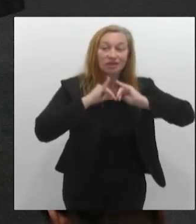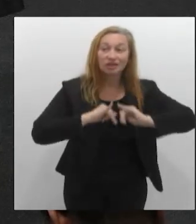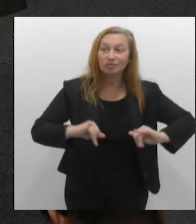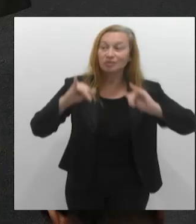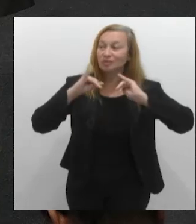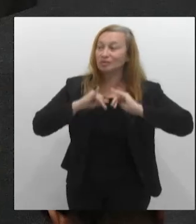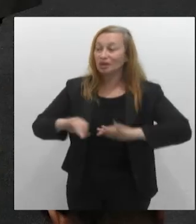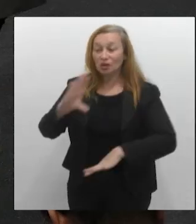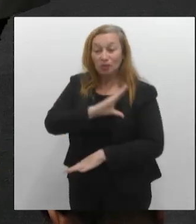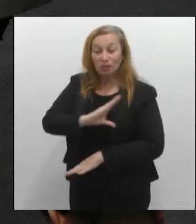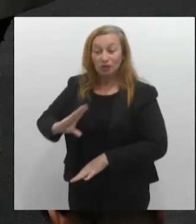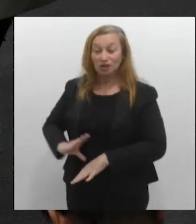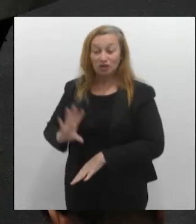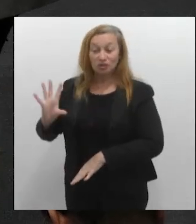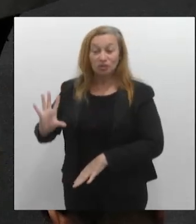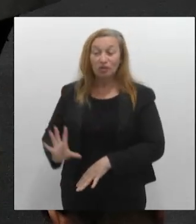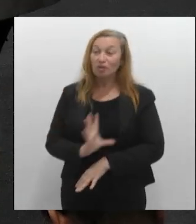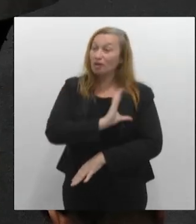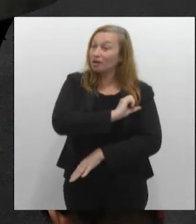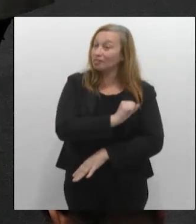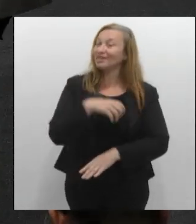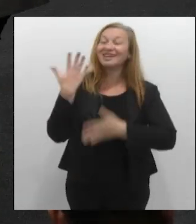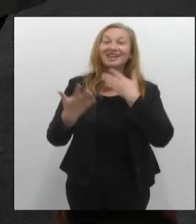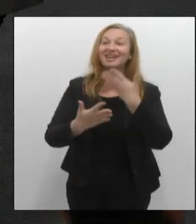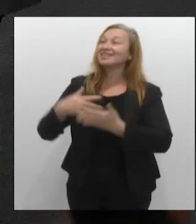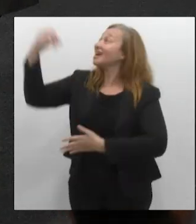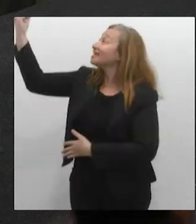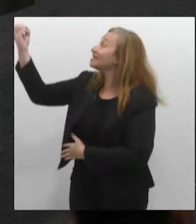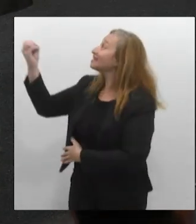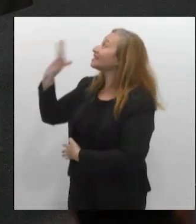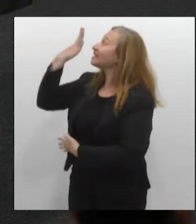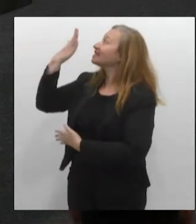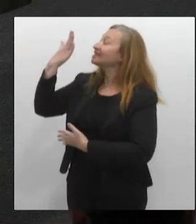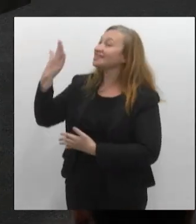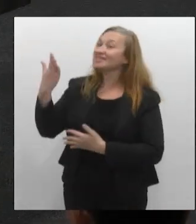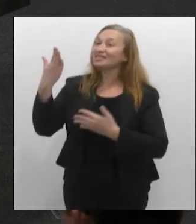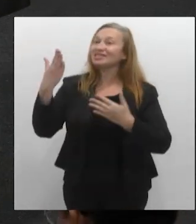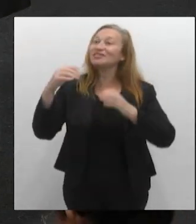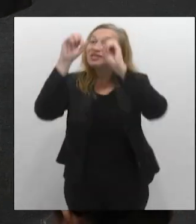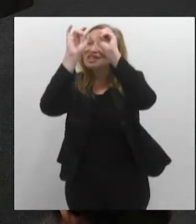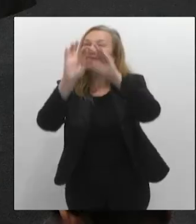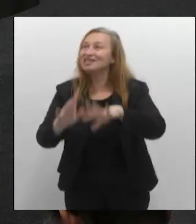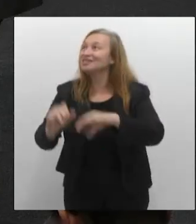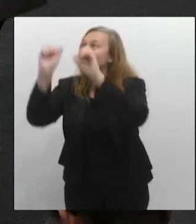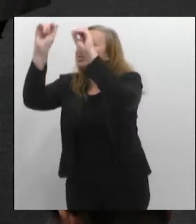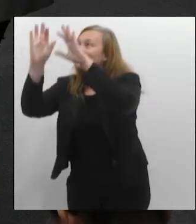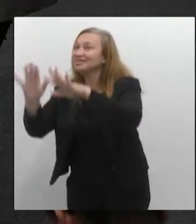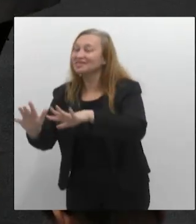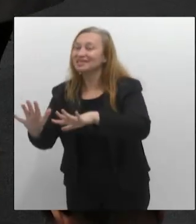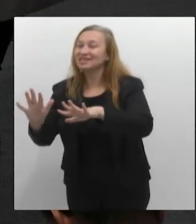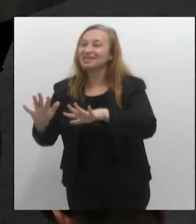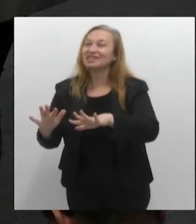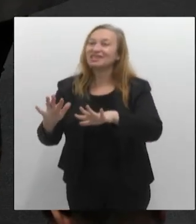com amor. Tantas graças, tantos